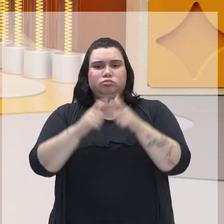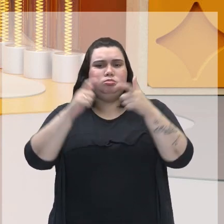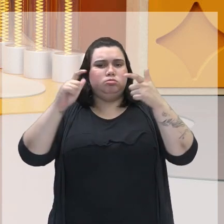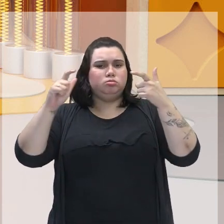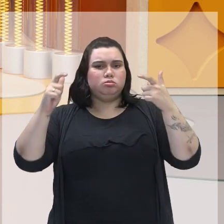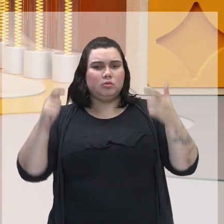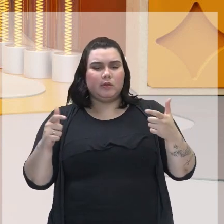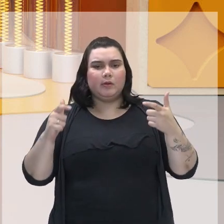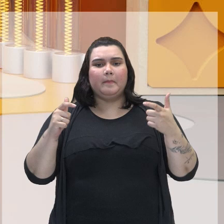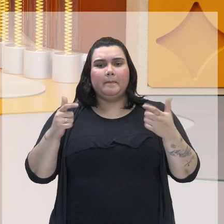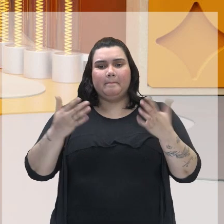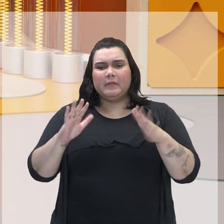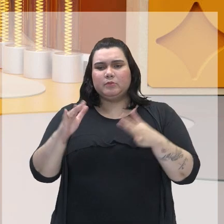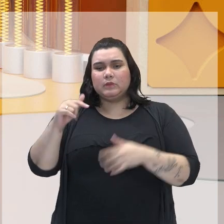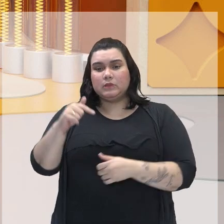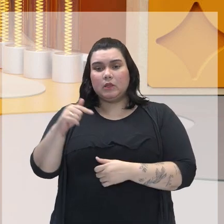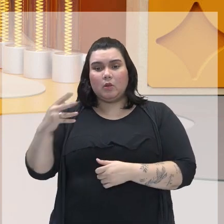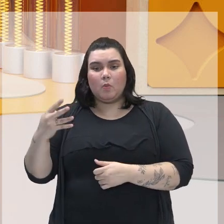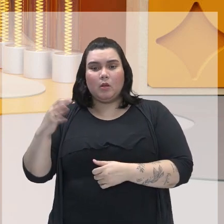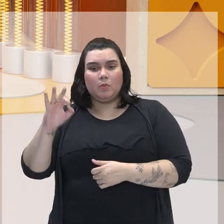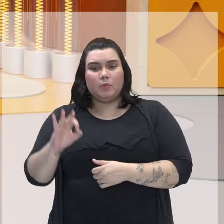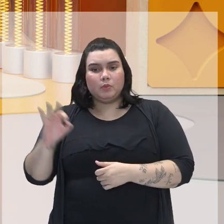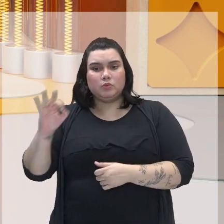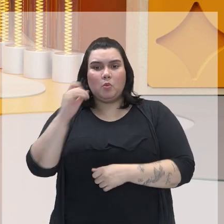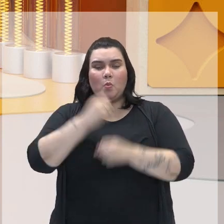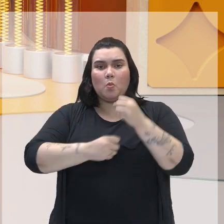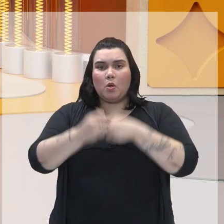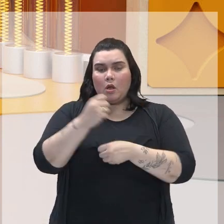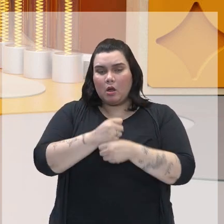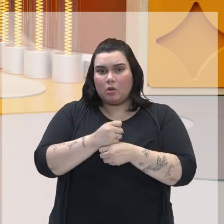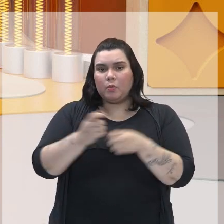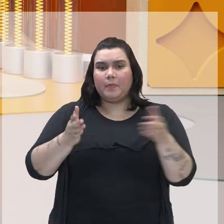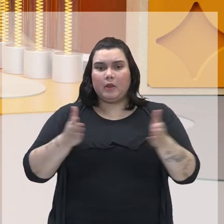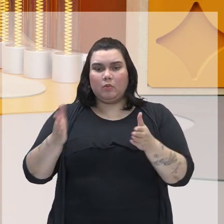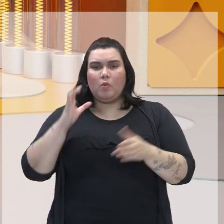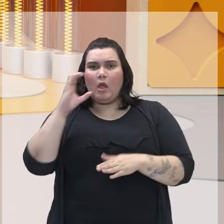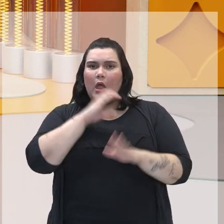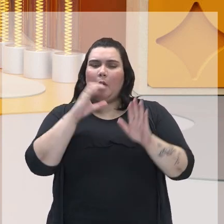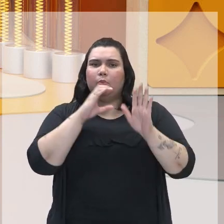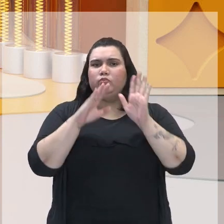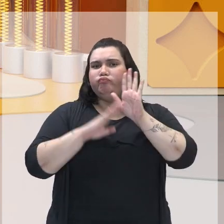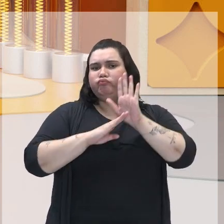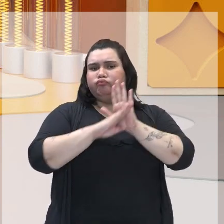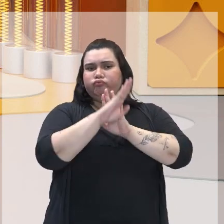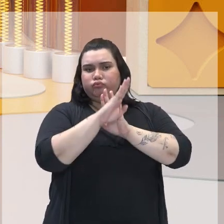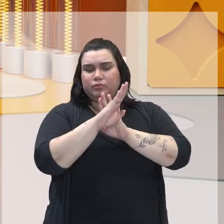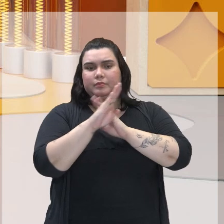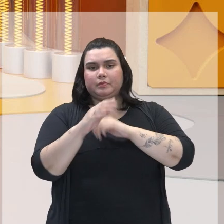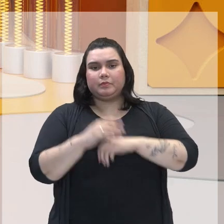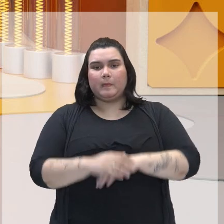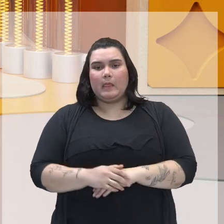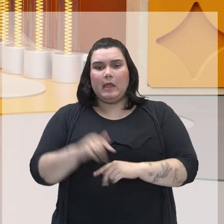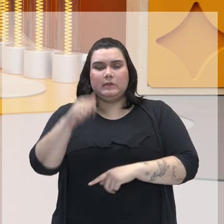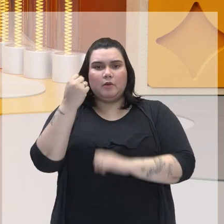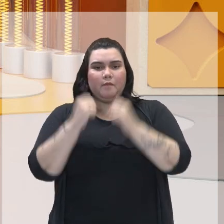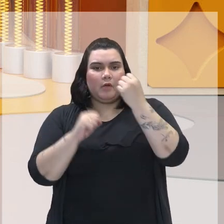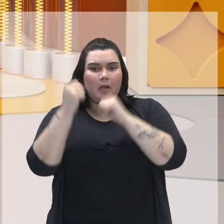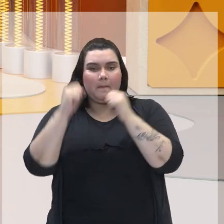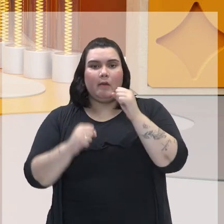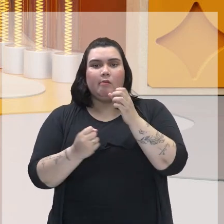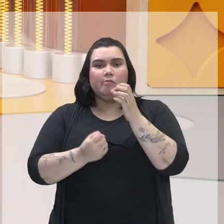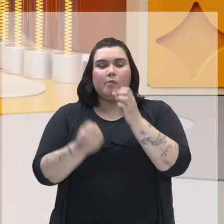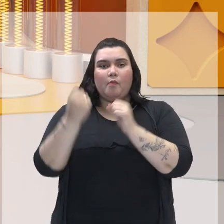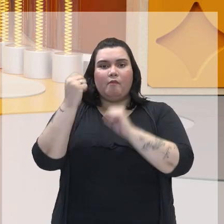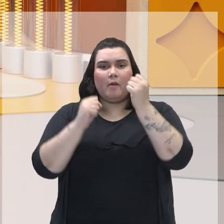de 74% ao ano, crescendo ali bem acelerada. A indústria automobilística é aquela indústria que produz carros.